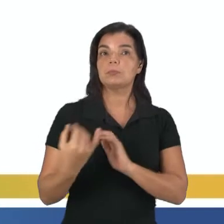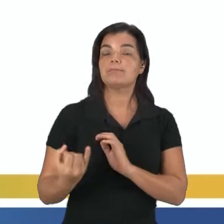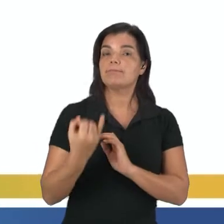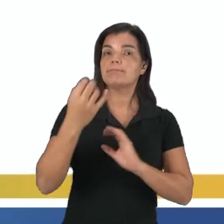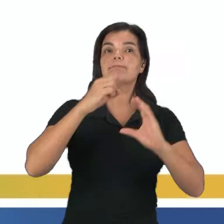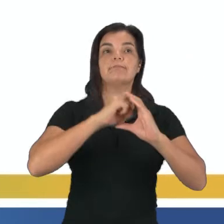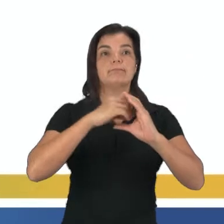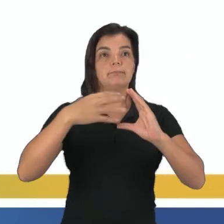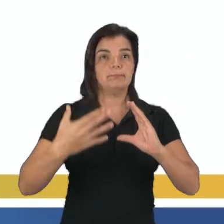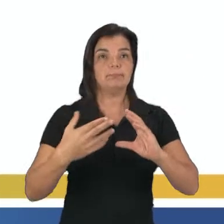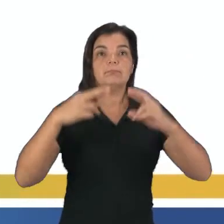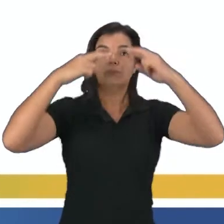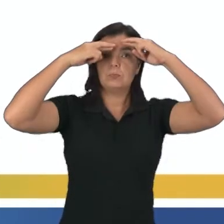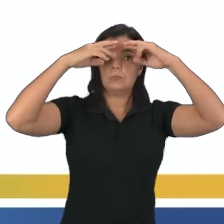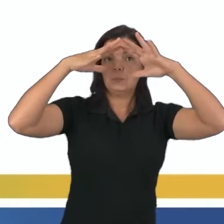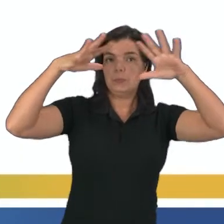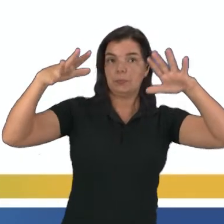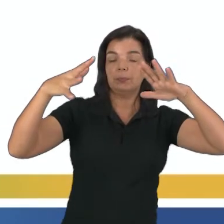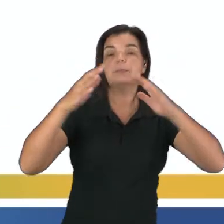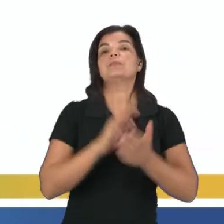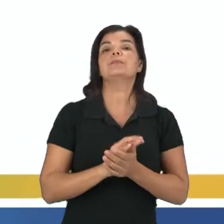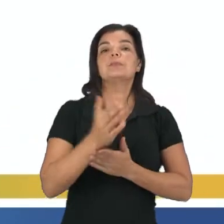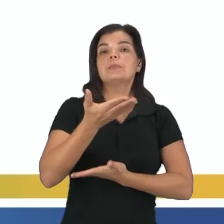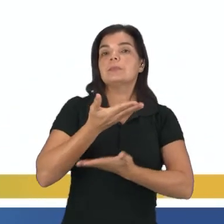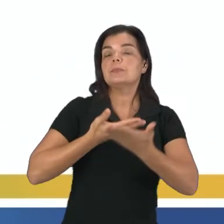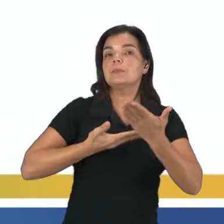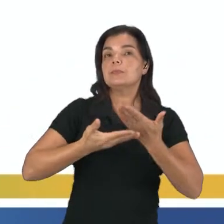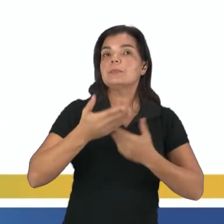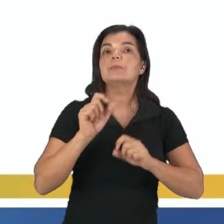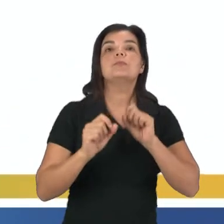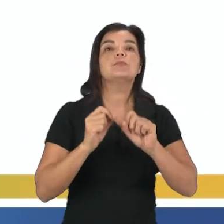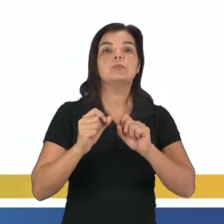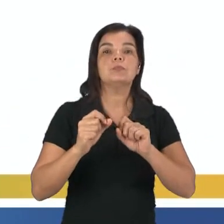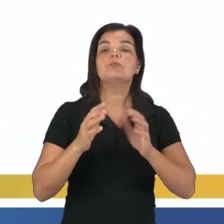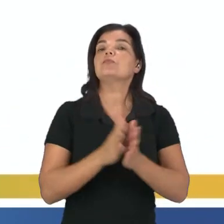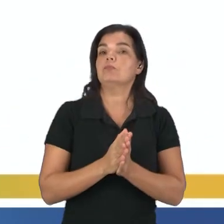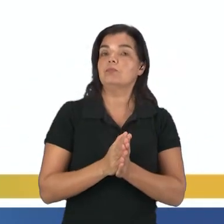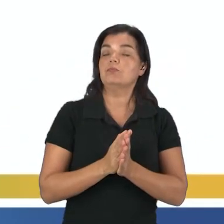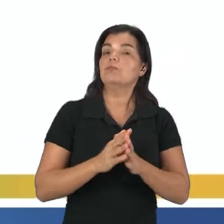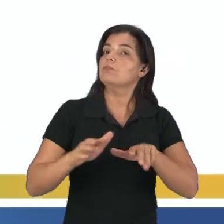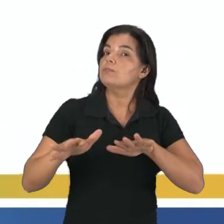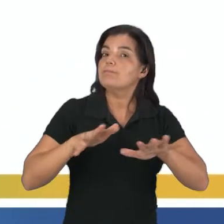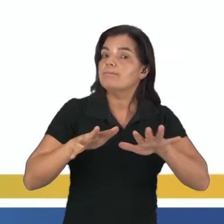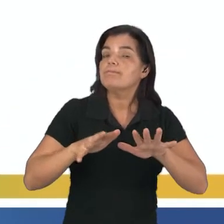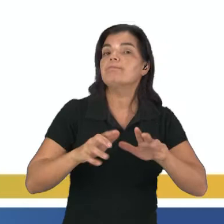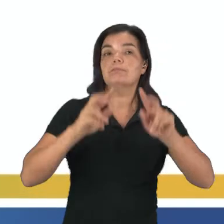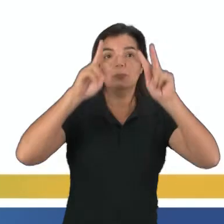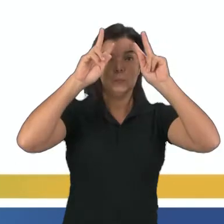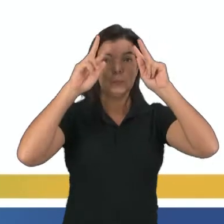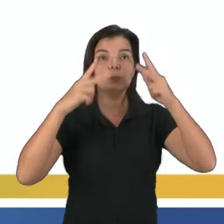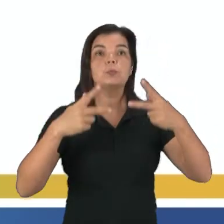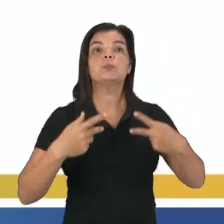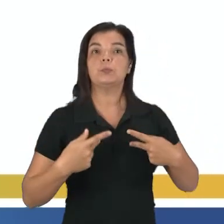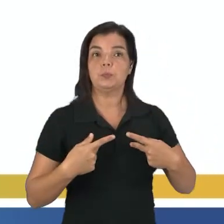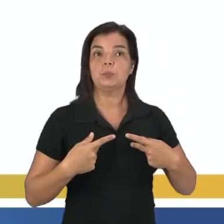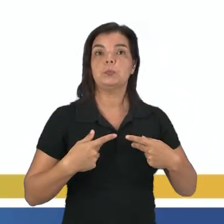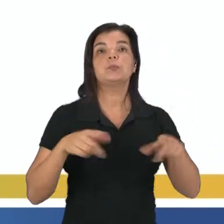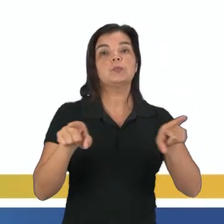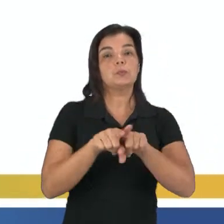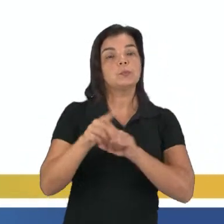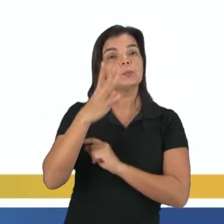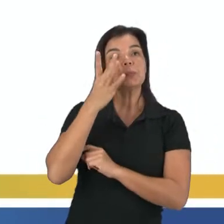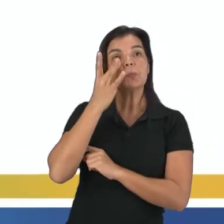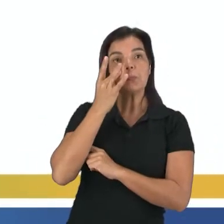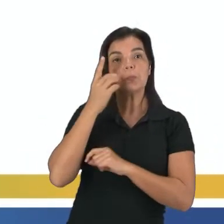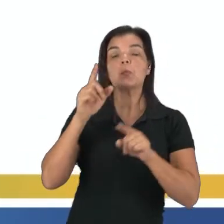das importantes características do Renascimento associados ao movimento humanista. O homem é colocado em